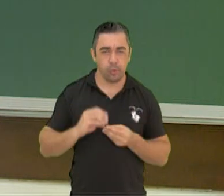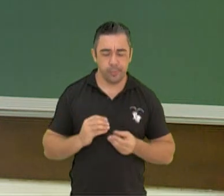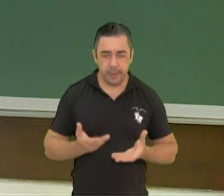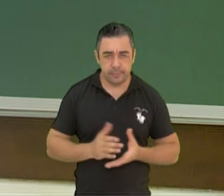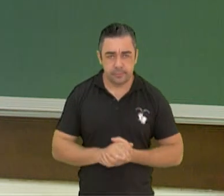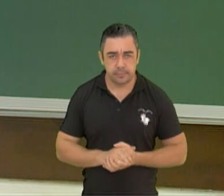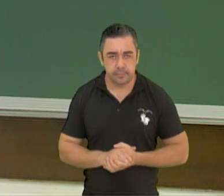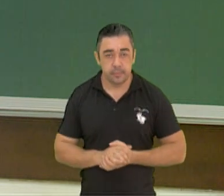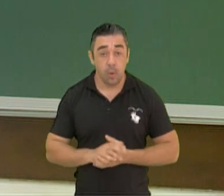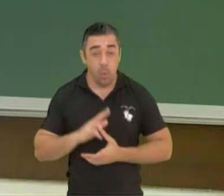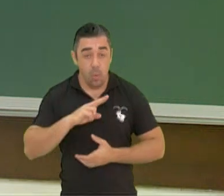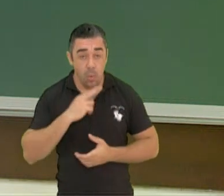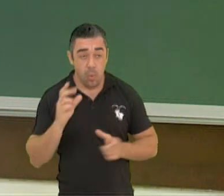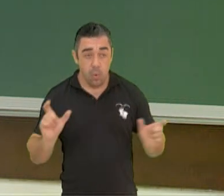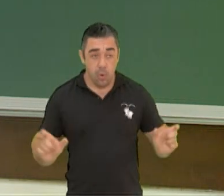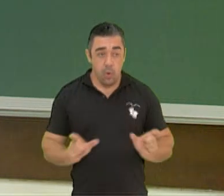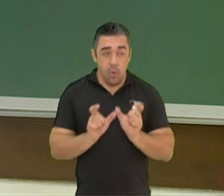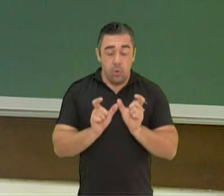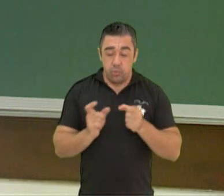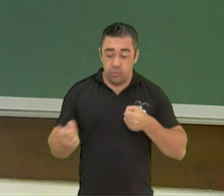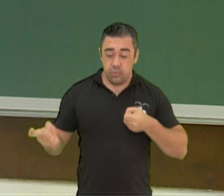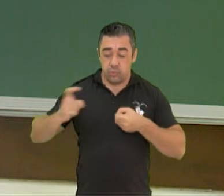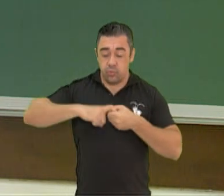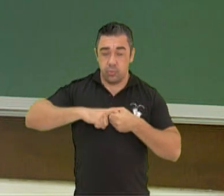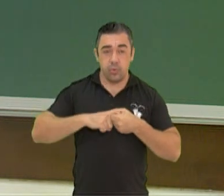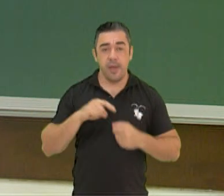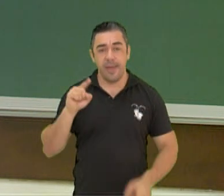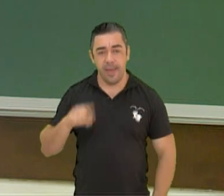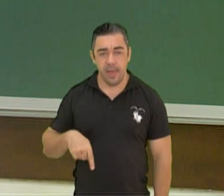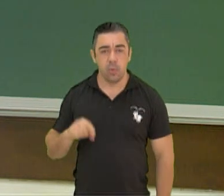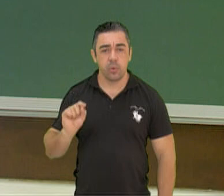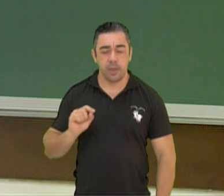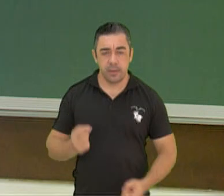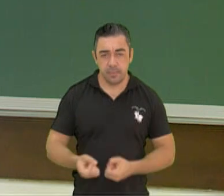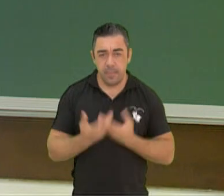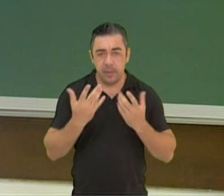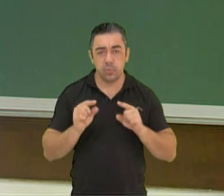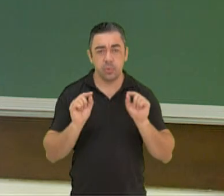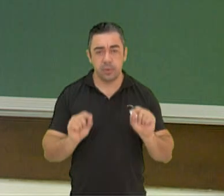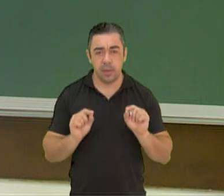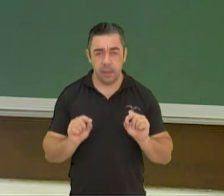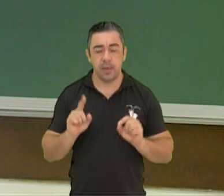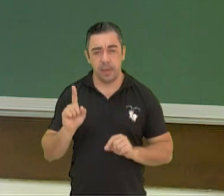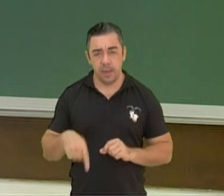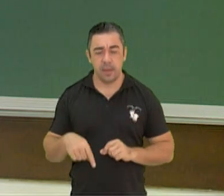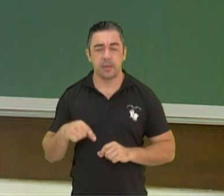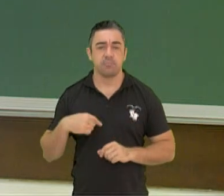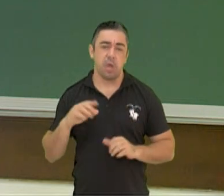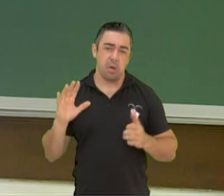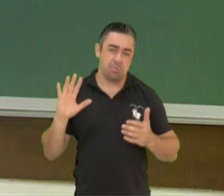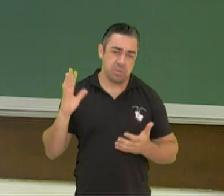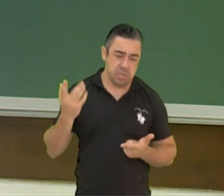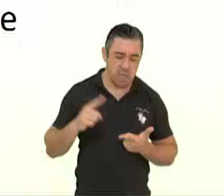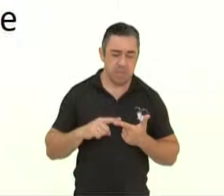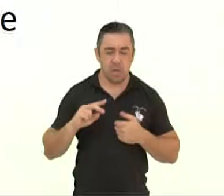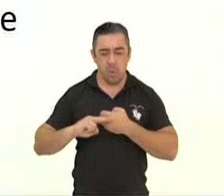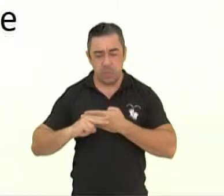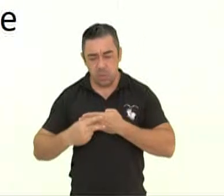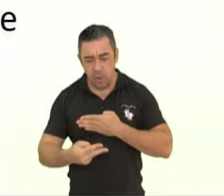Ou das conjunções subordinativas, que expressarão quando adverbiais, causa,